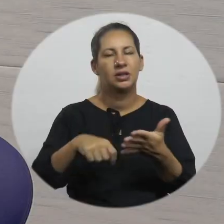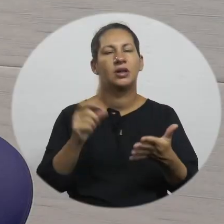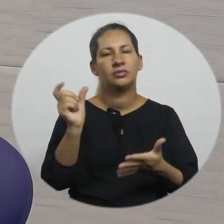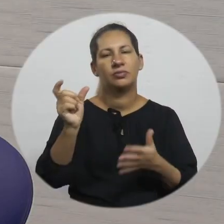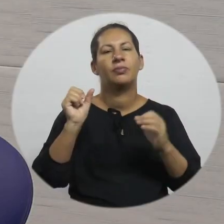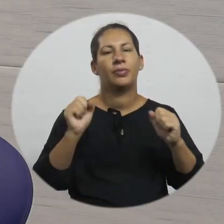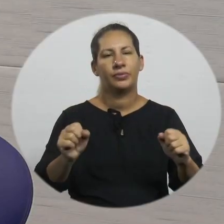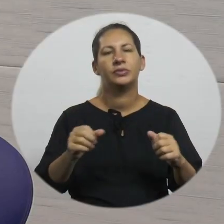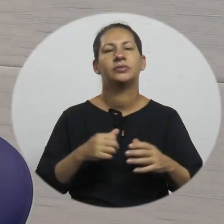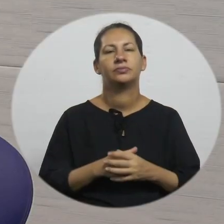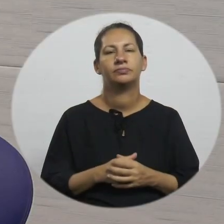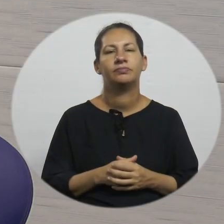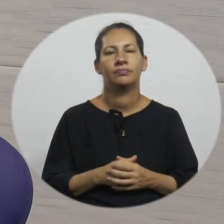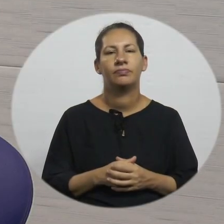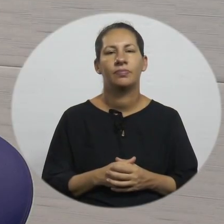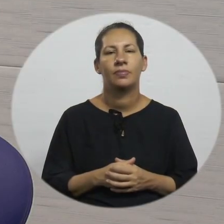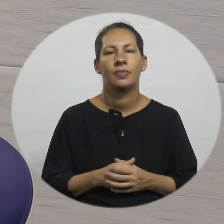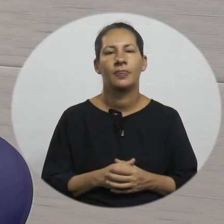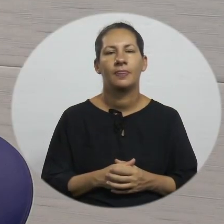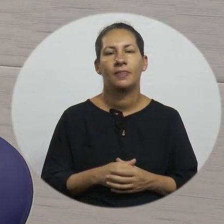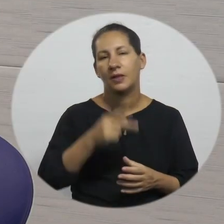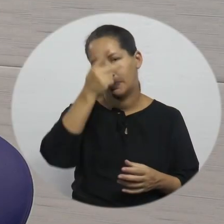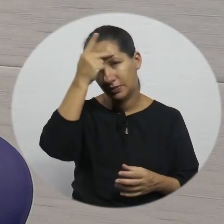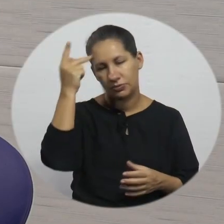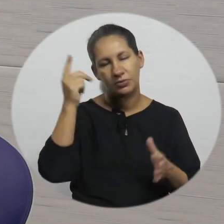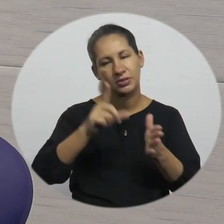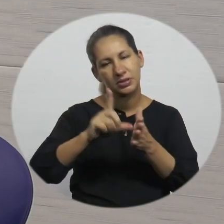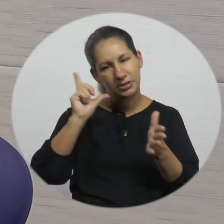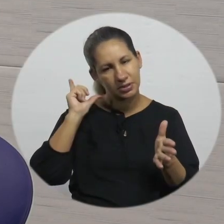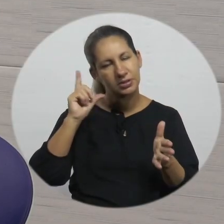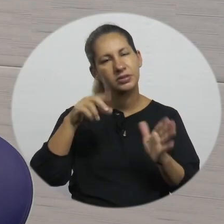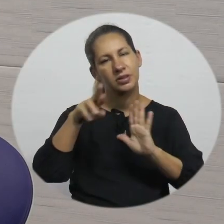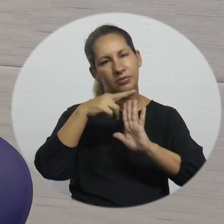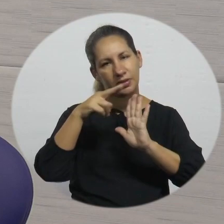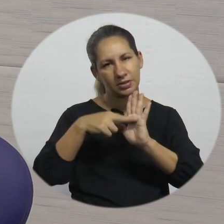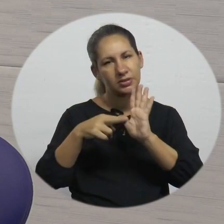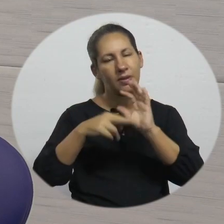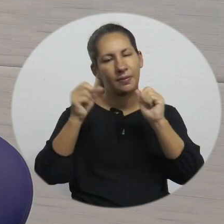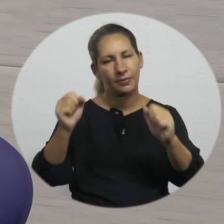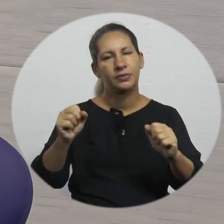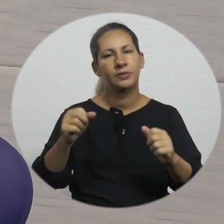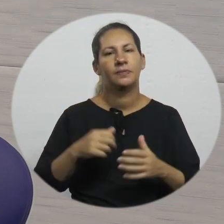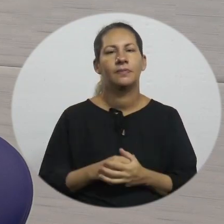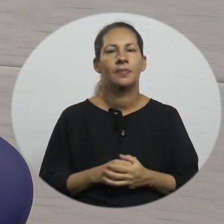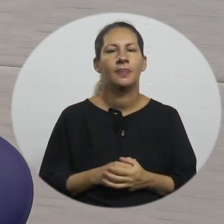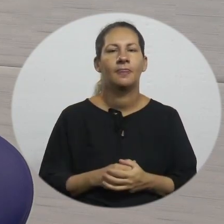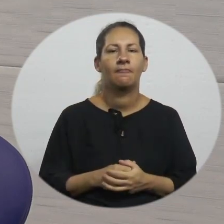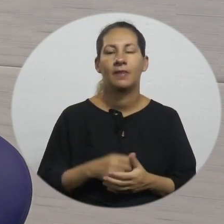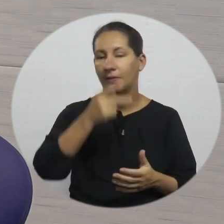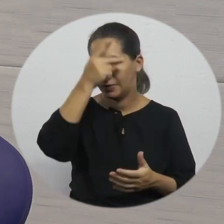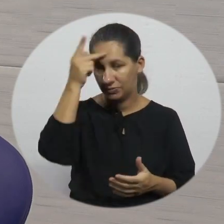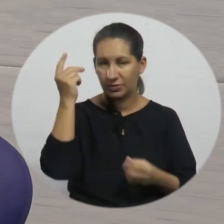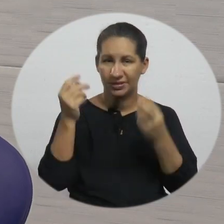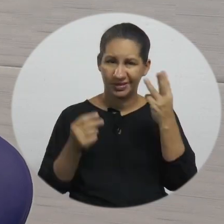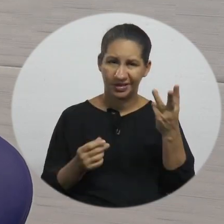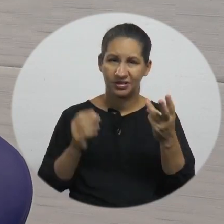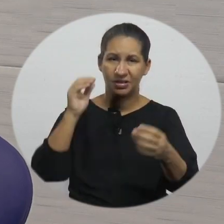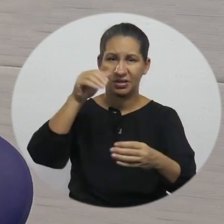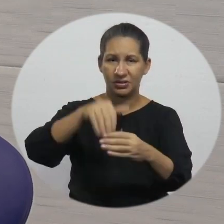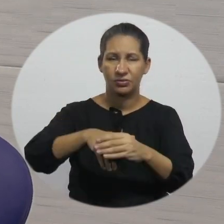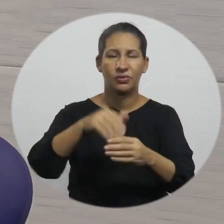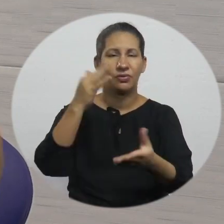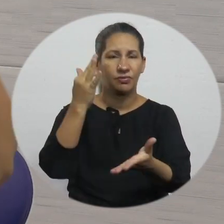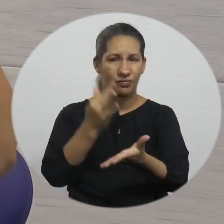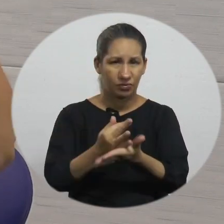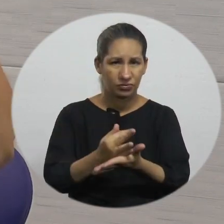cancelado. A pretensão é que justamente esses eleitores se antecipem para que a gente possa regularizar. Aquele eleitor que está a 3 eleições